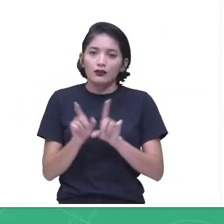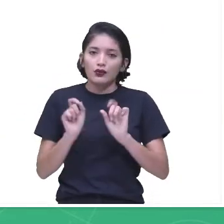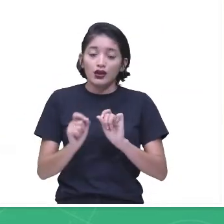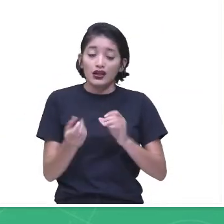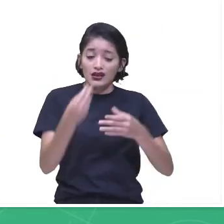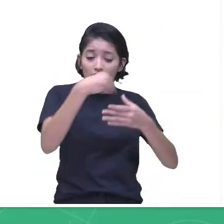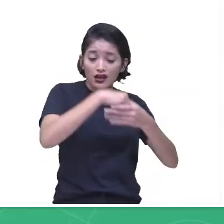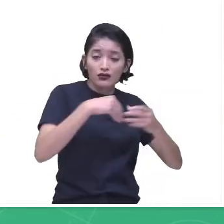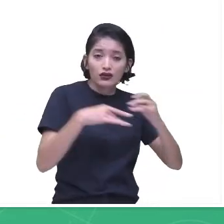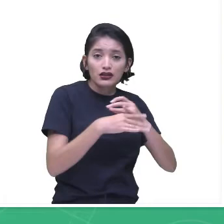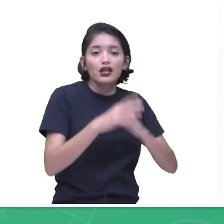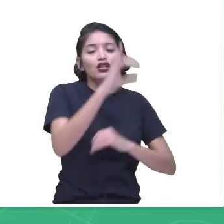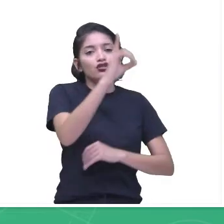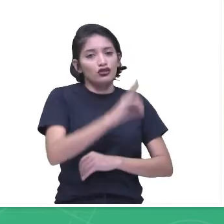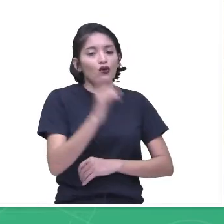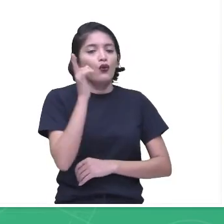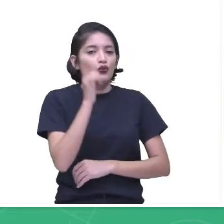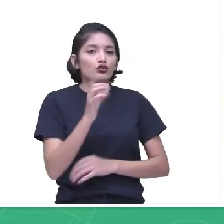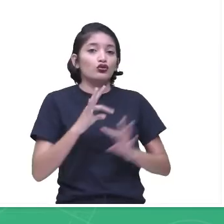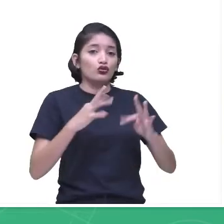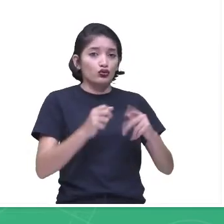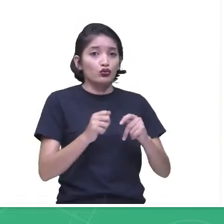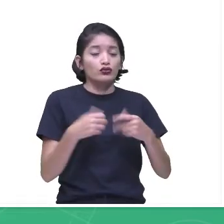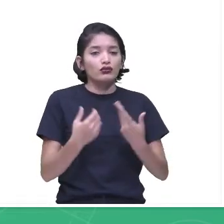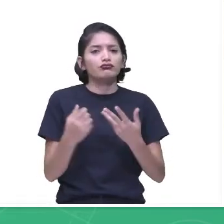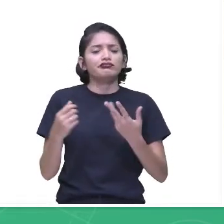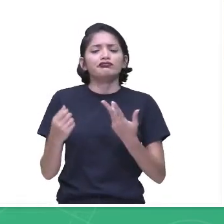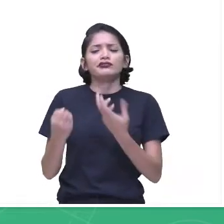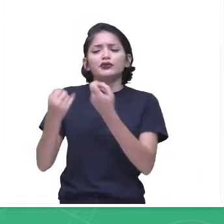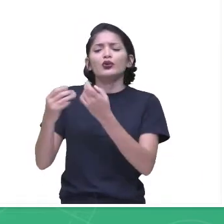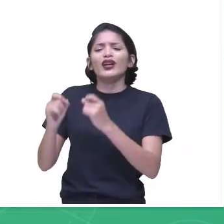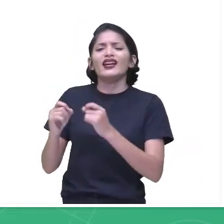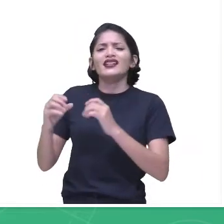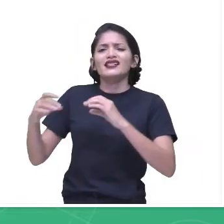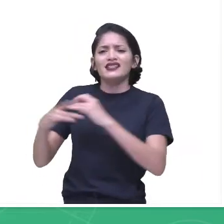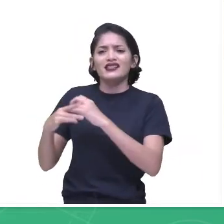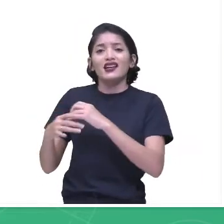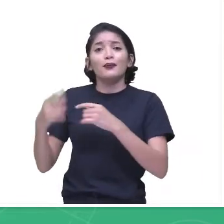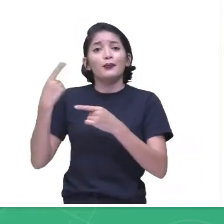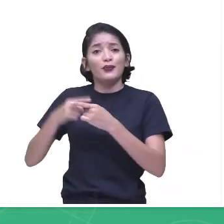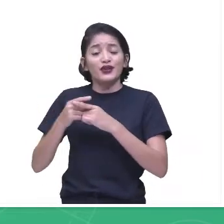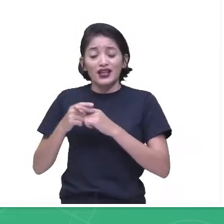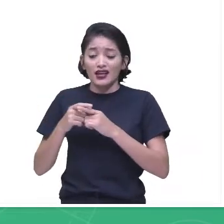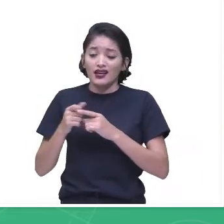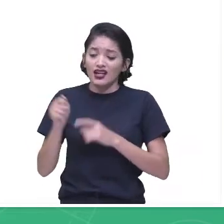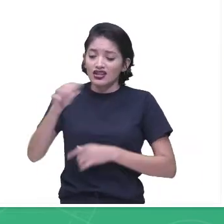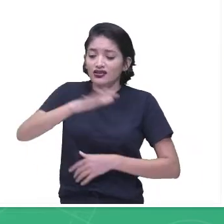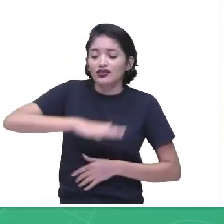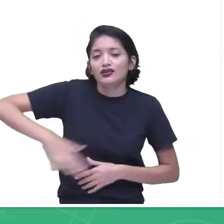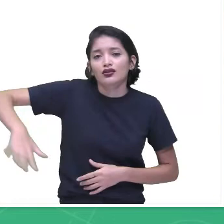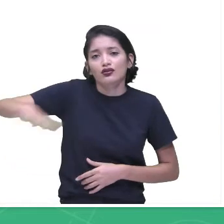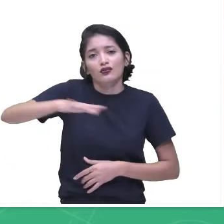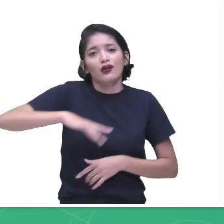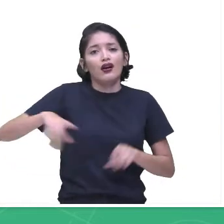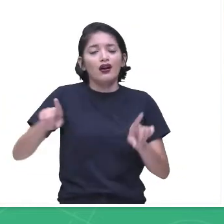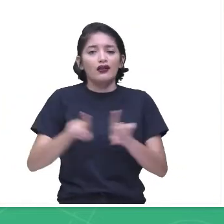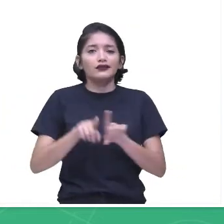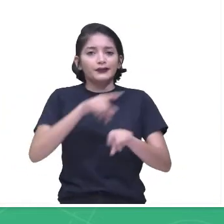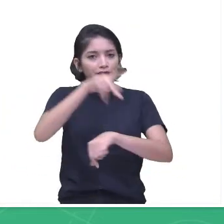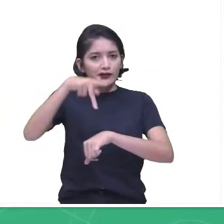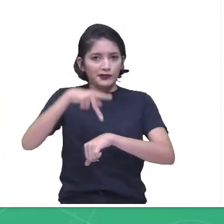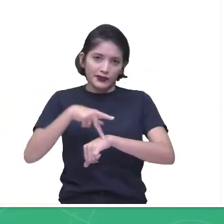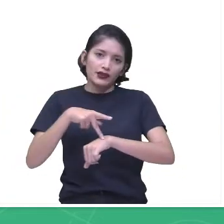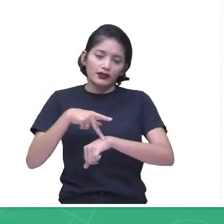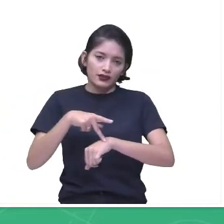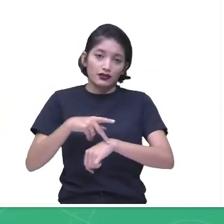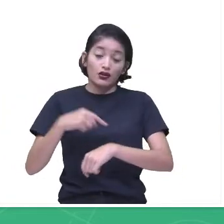cidade os direitos garantidos. Quando nós falamos cidade, nós falamos hoje do espaço do país, né? É o país, nós